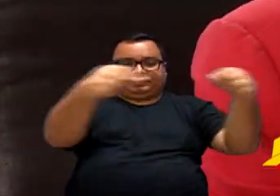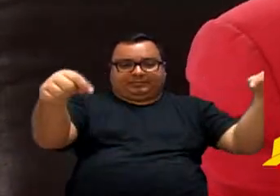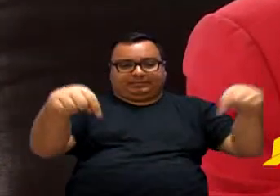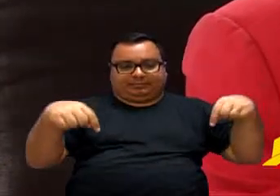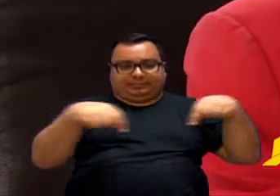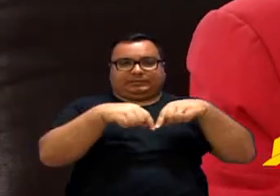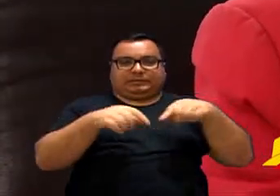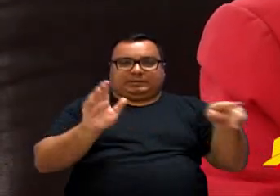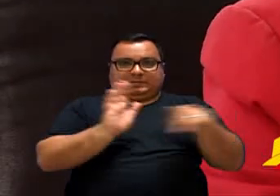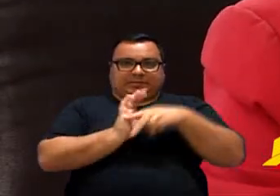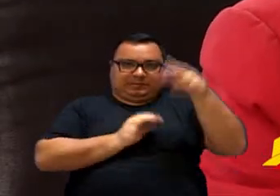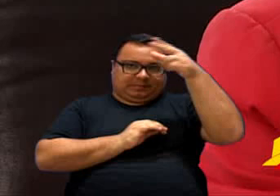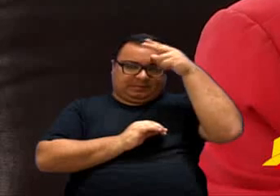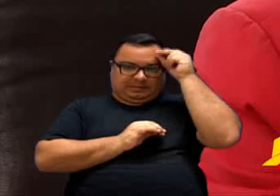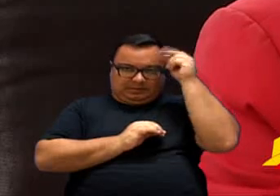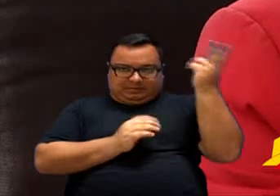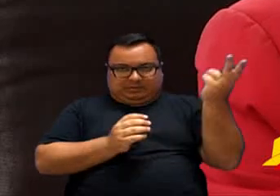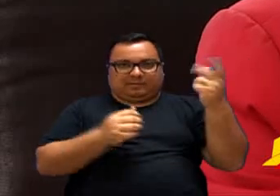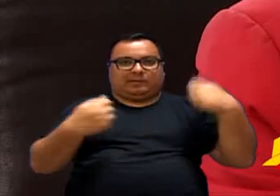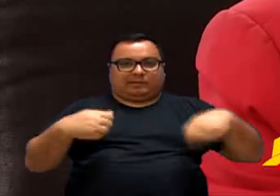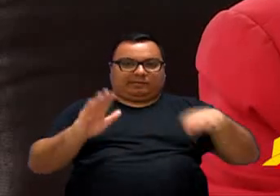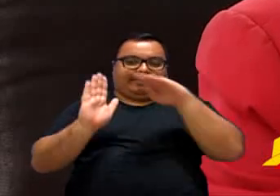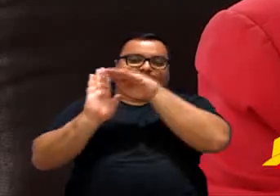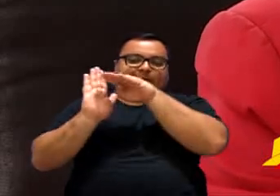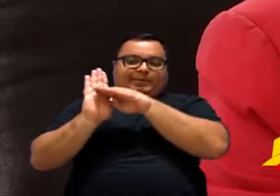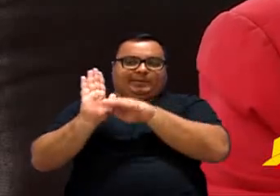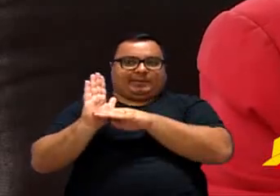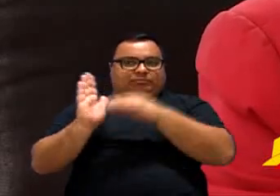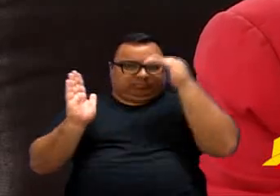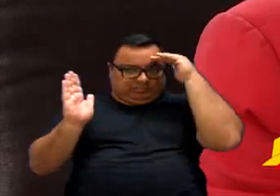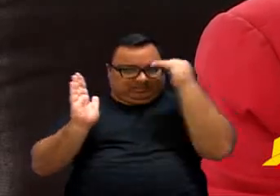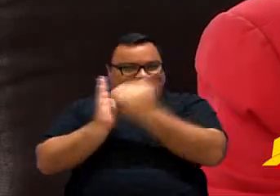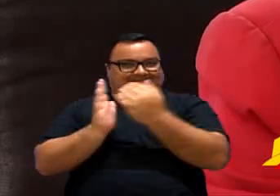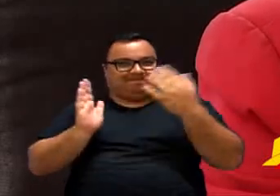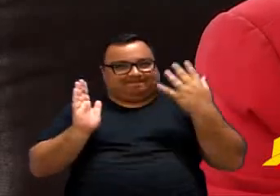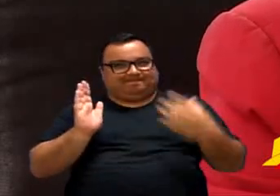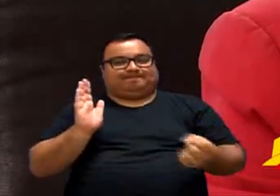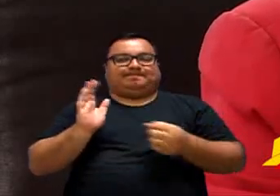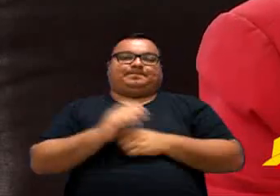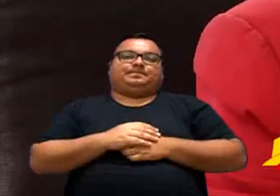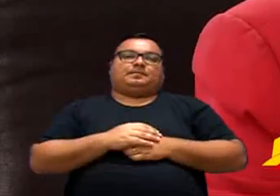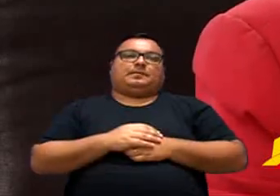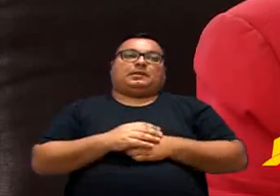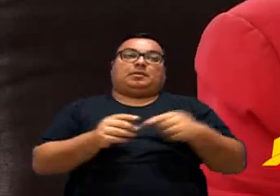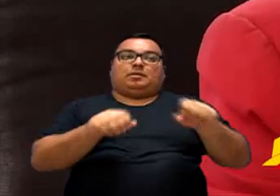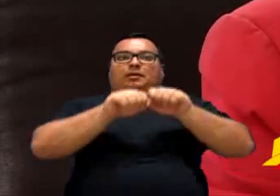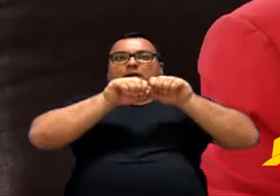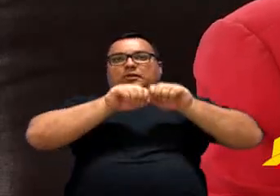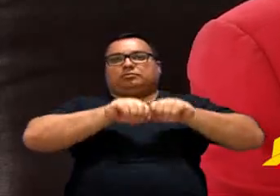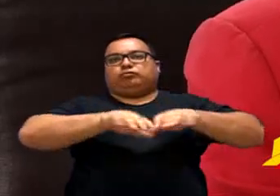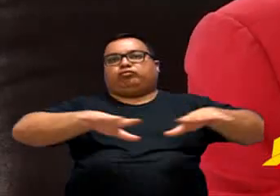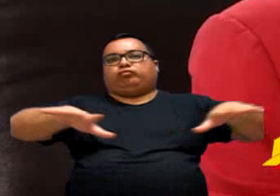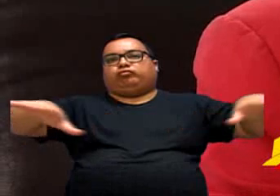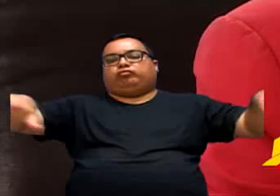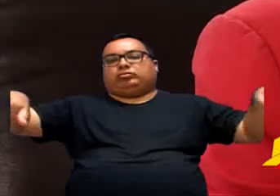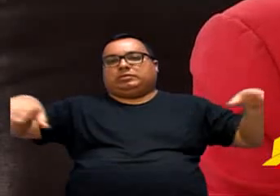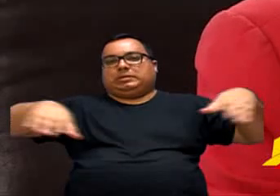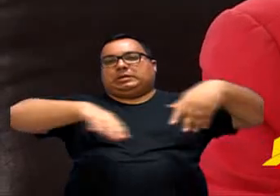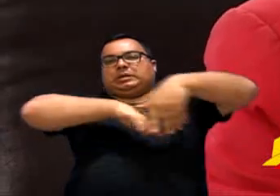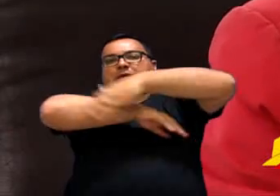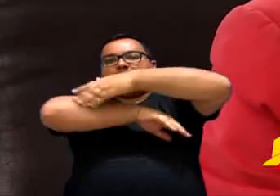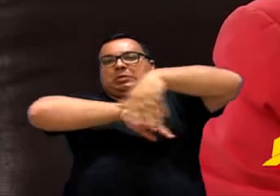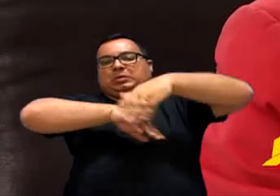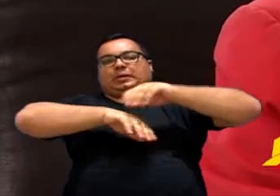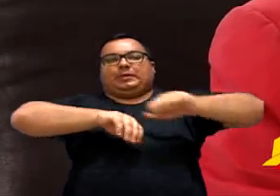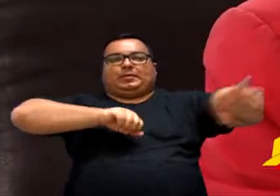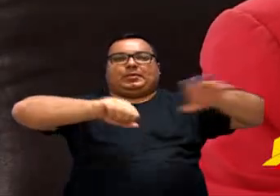pública, tem que ter um regramento. Sim. Concordo. Ali a Feira da Barganha se espalhou por ruas, por avenidas, por tudo, não só na área restrita,